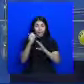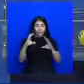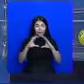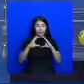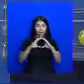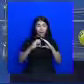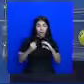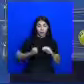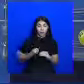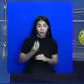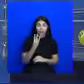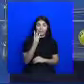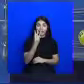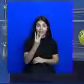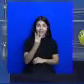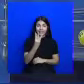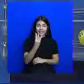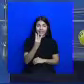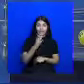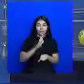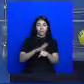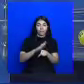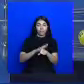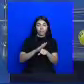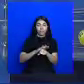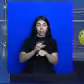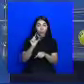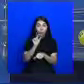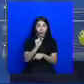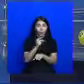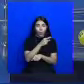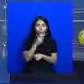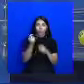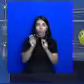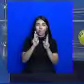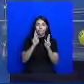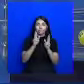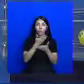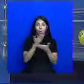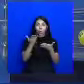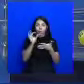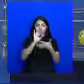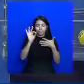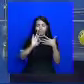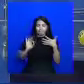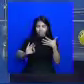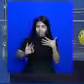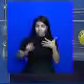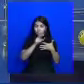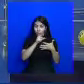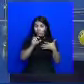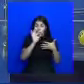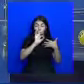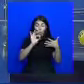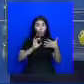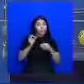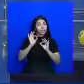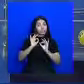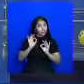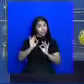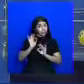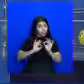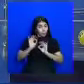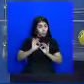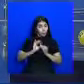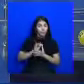trevo 3. Trevo 3. Falta muito pouco. Como que você está indo? Confira direitinho sua